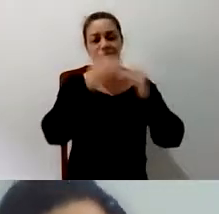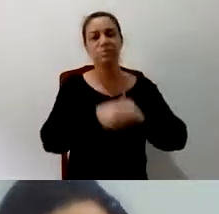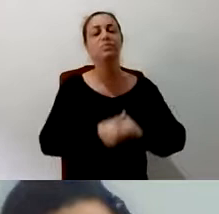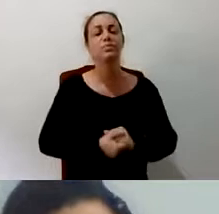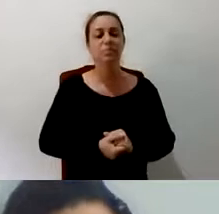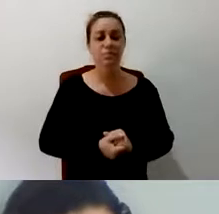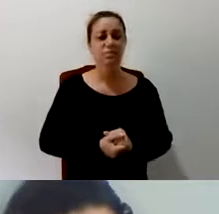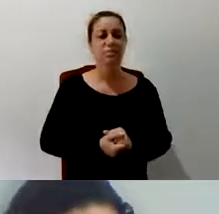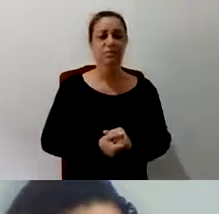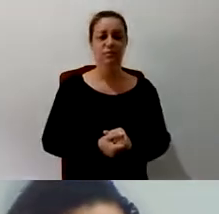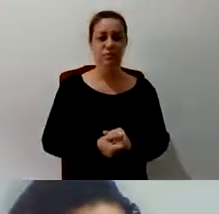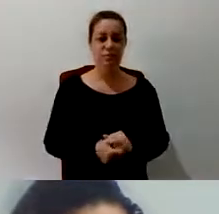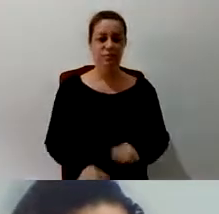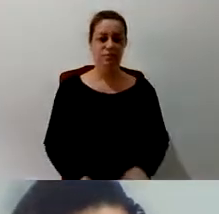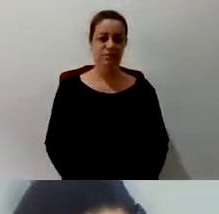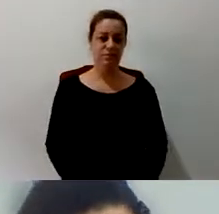estar adequando melhor.